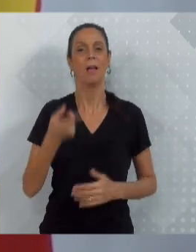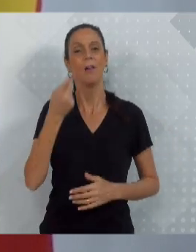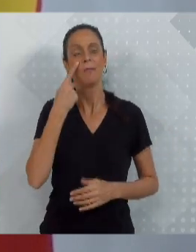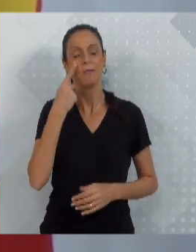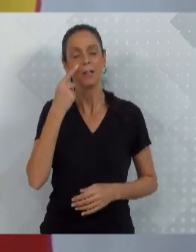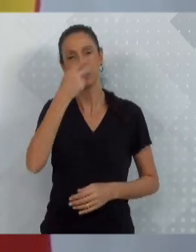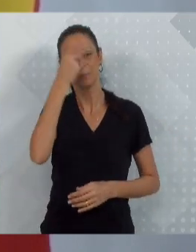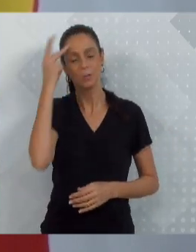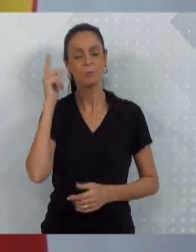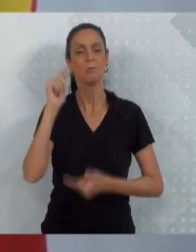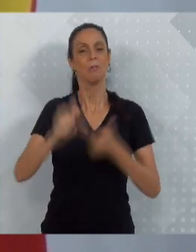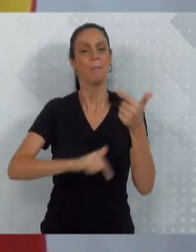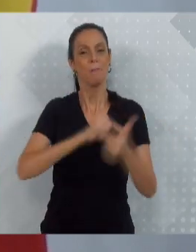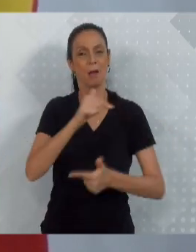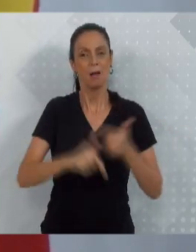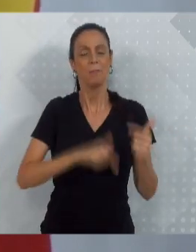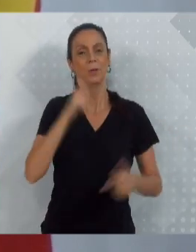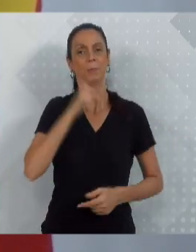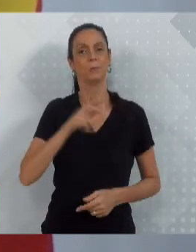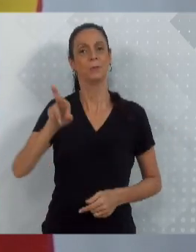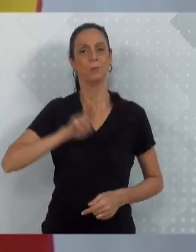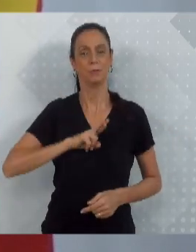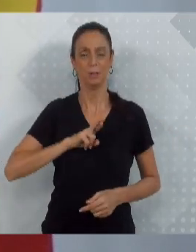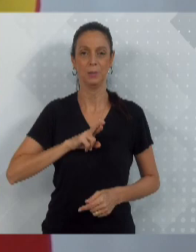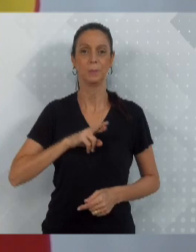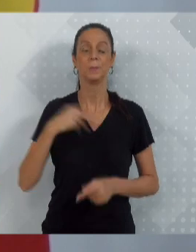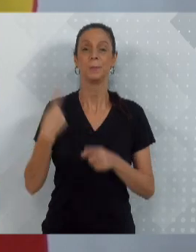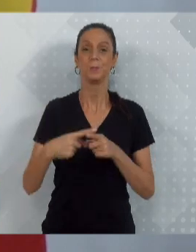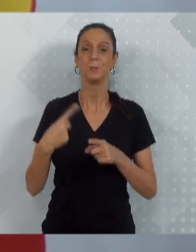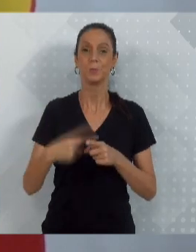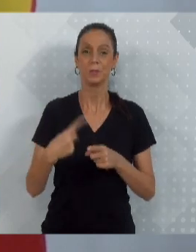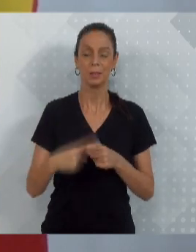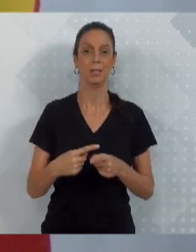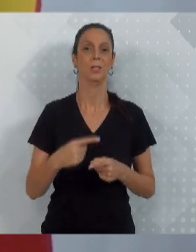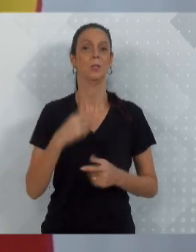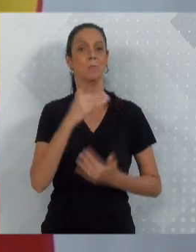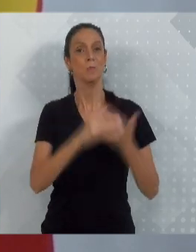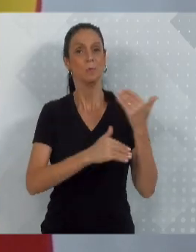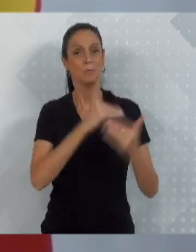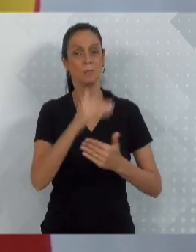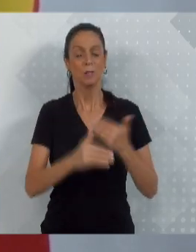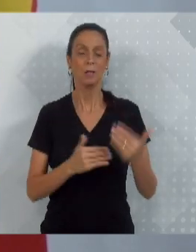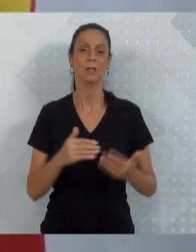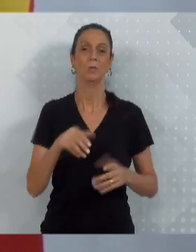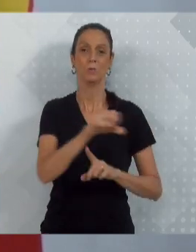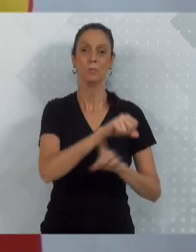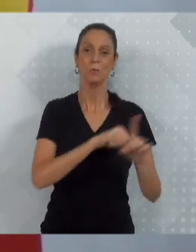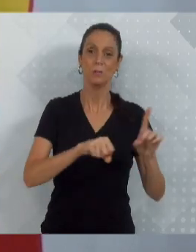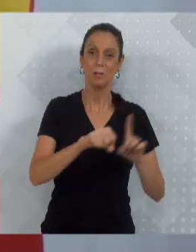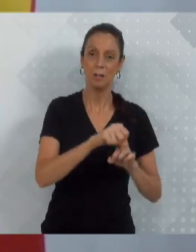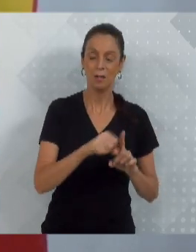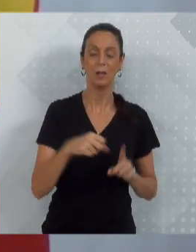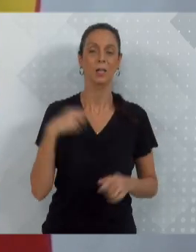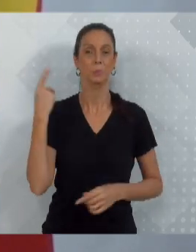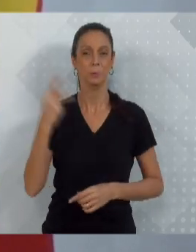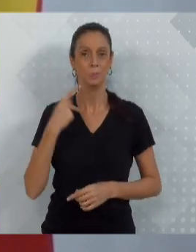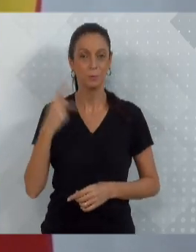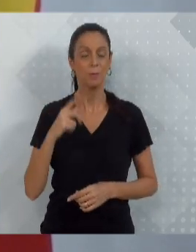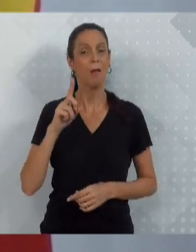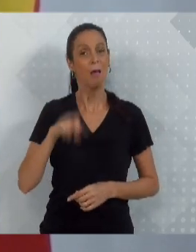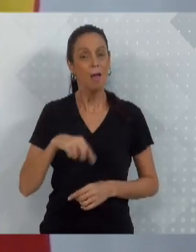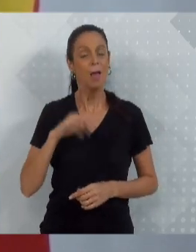gente consiga o resultado, porque as próprias conjunturas dos processos sociais e políticos fazem com que os avanços sejam lentos e